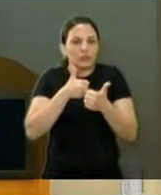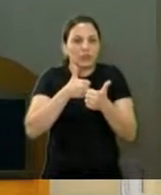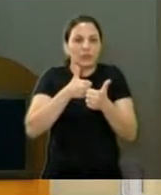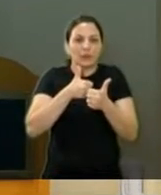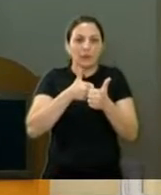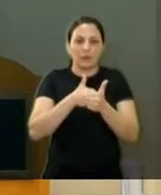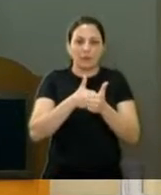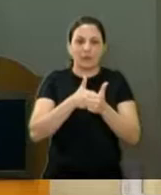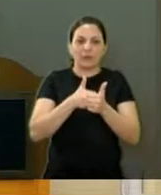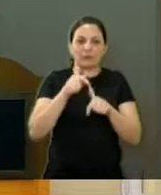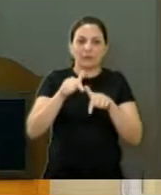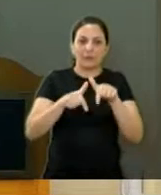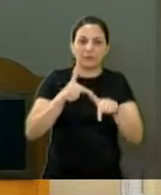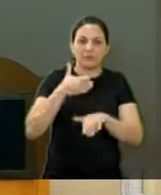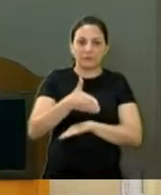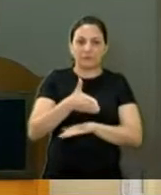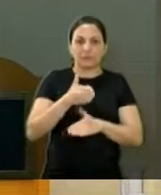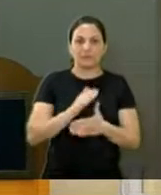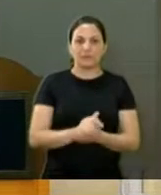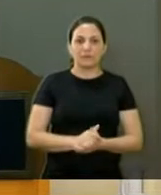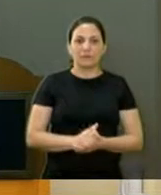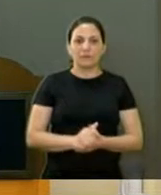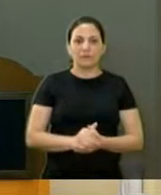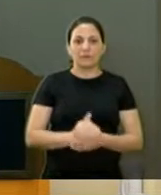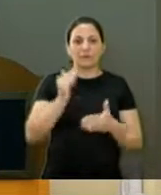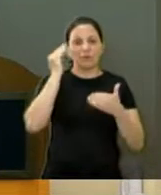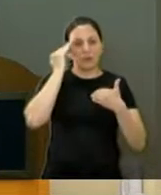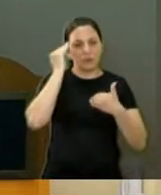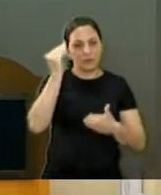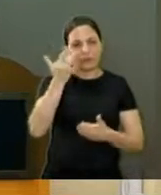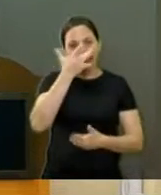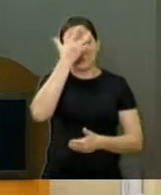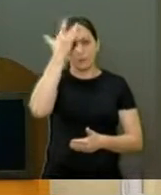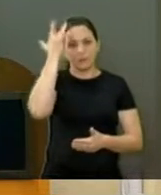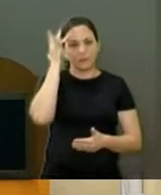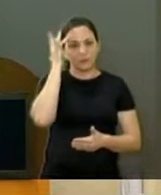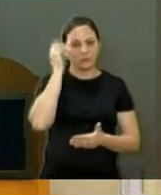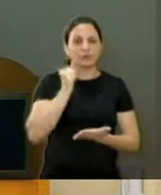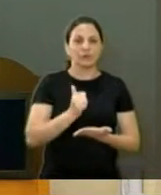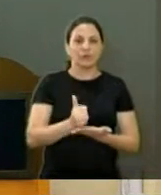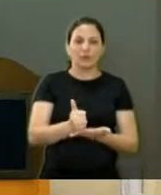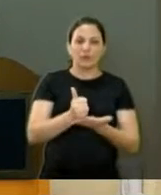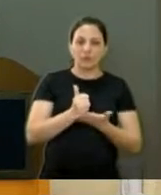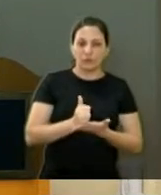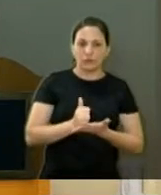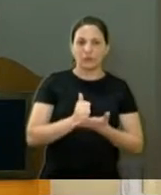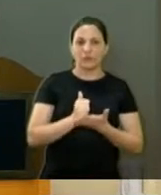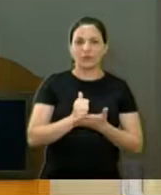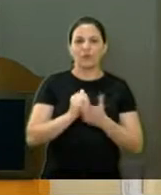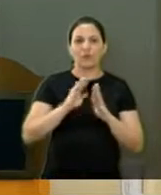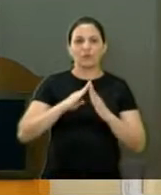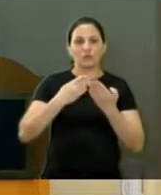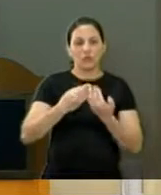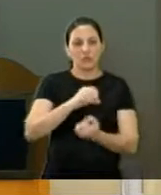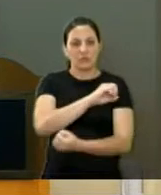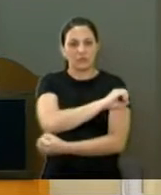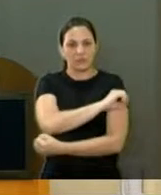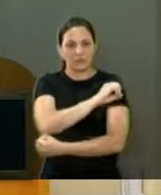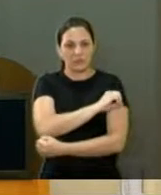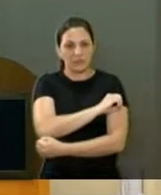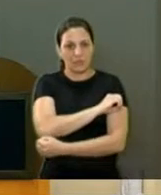estava fazendo lá e agradeço também as pessoas que ajudar a creche do carne enlatada 13